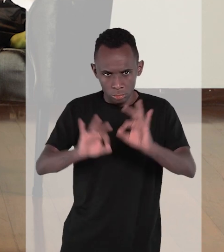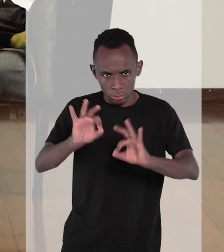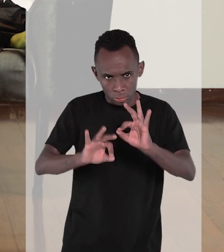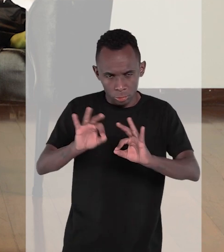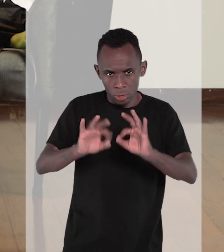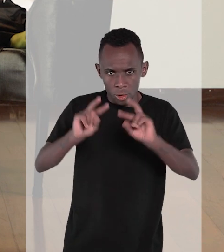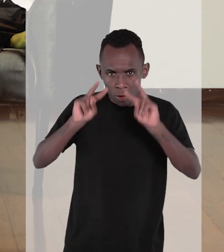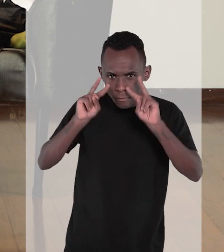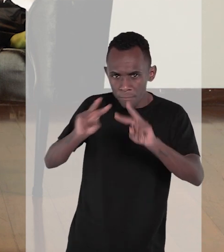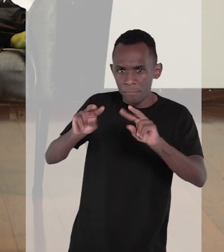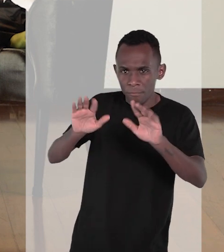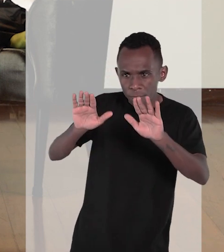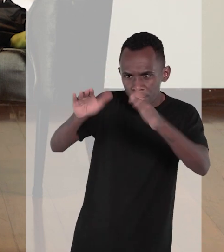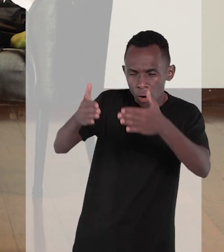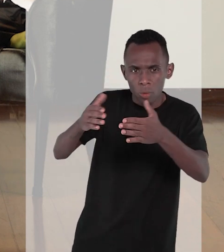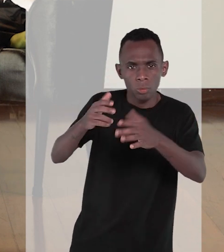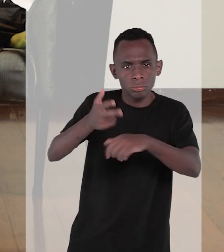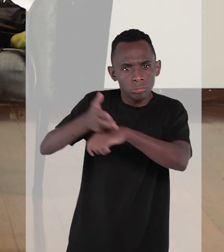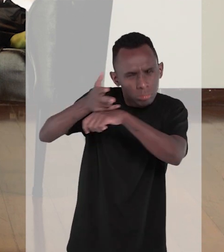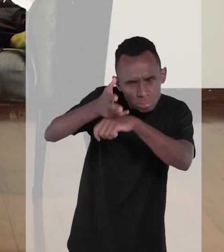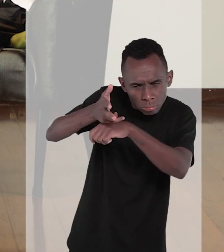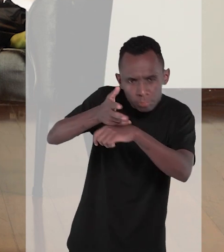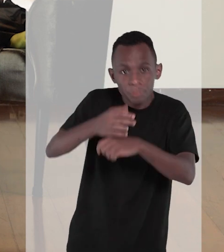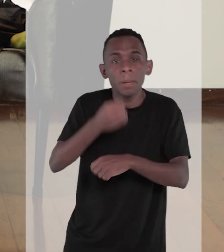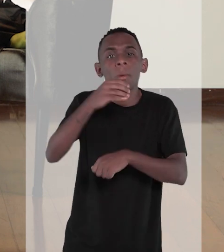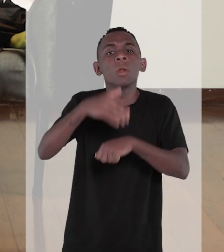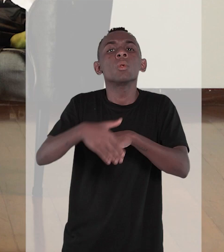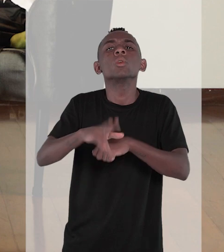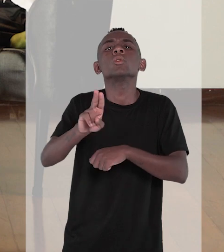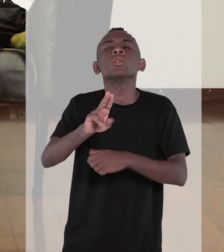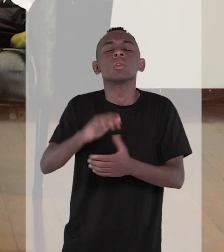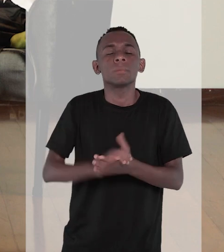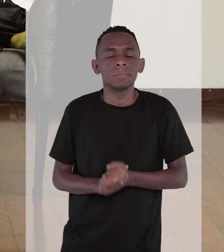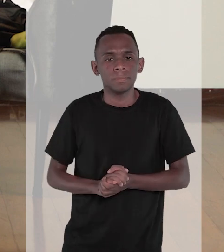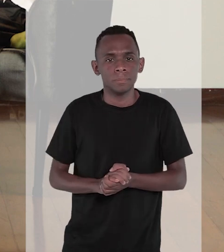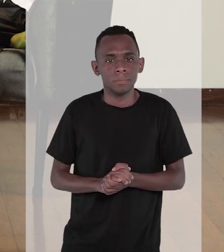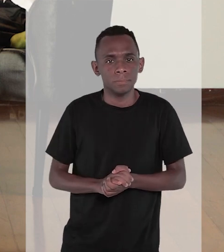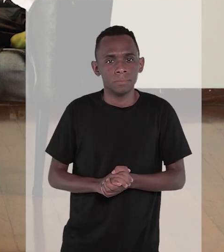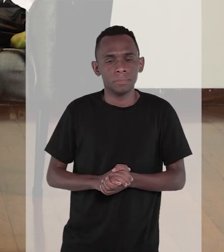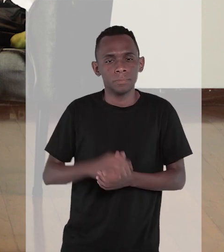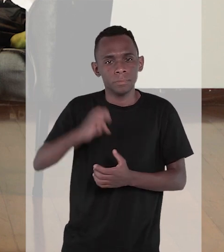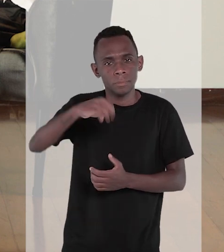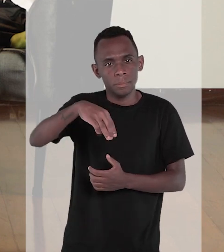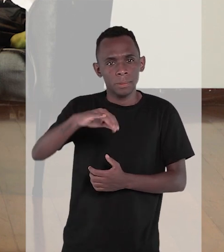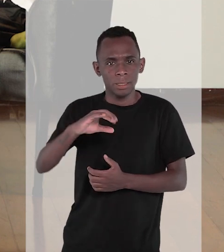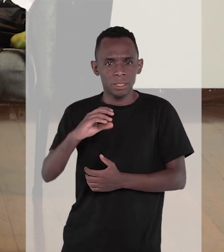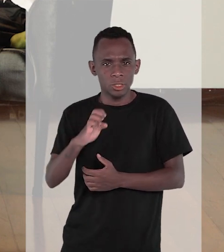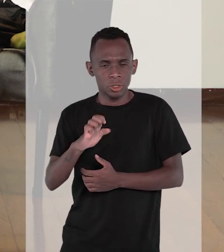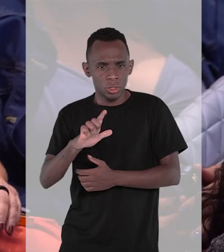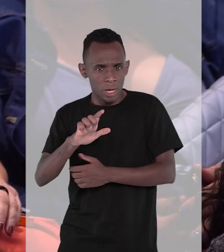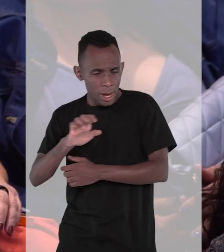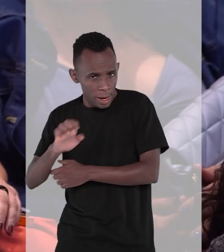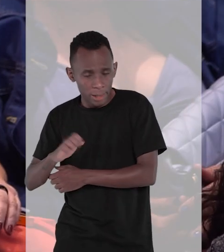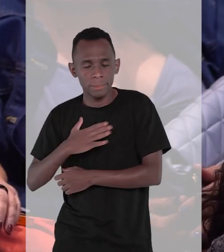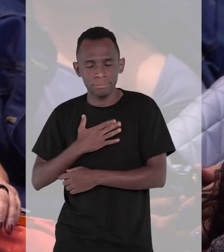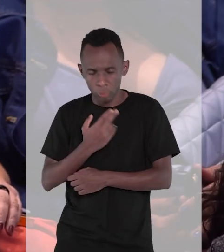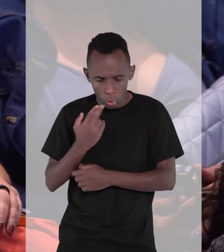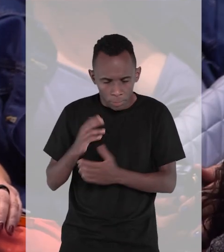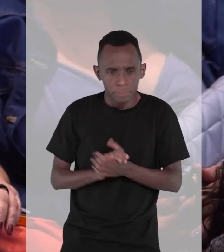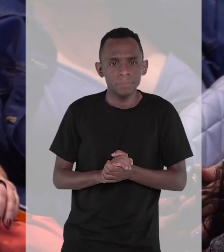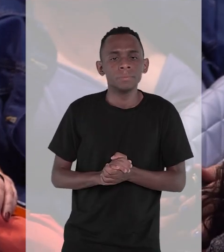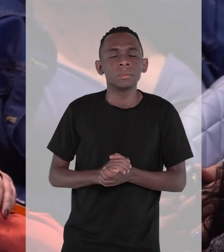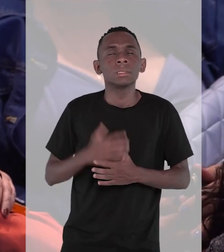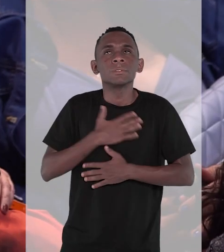Só um minutinho, deixa o moço focalizar tudo certinho. Boa noite, como é que você chama? Boa noite, é Michele, meu nome.